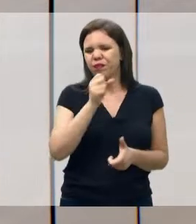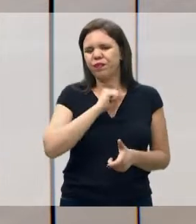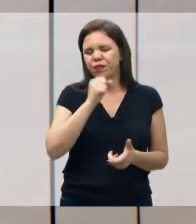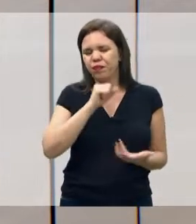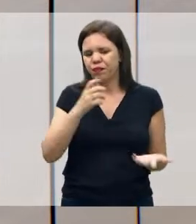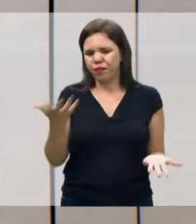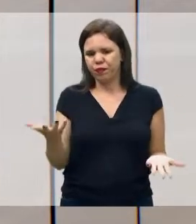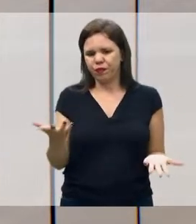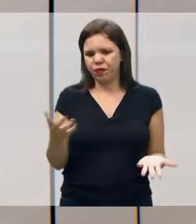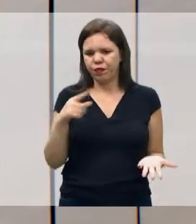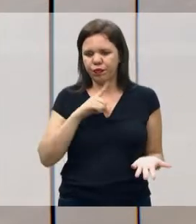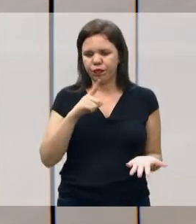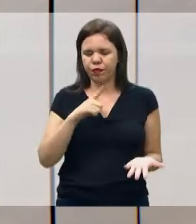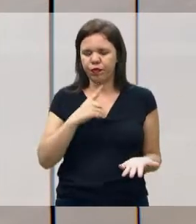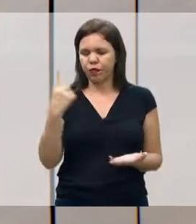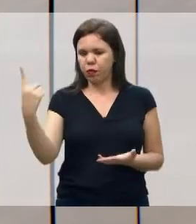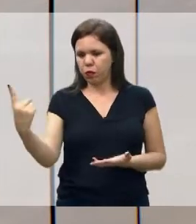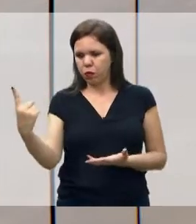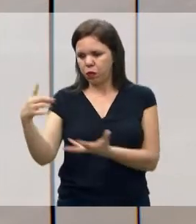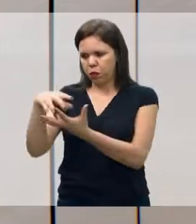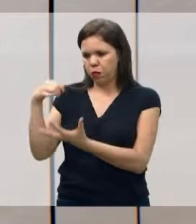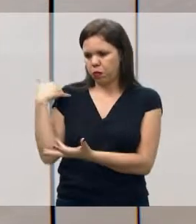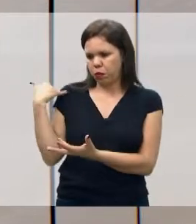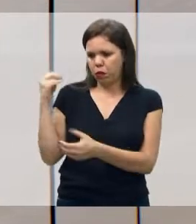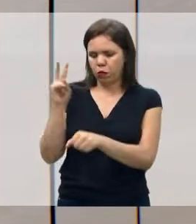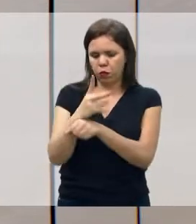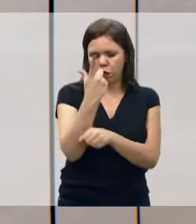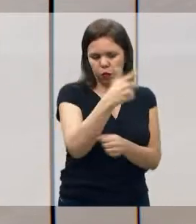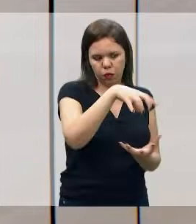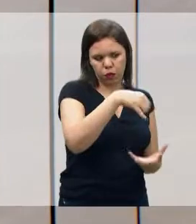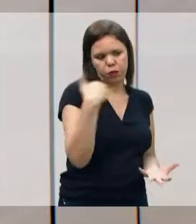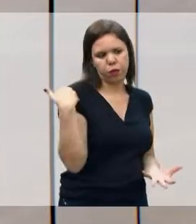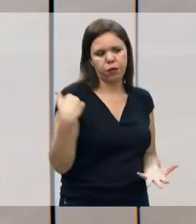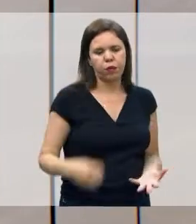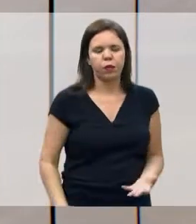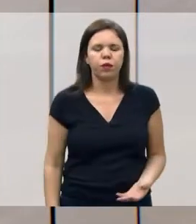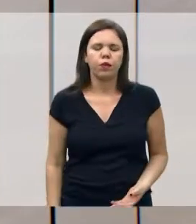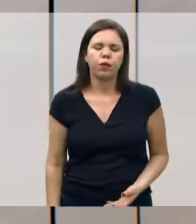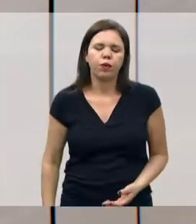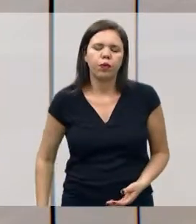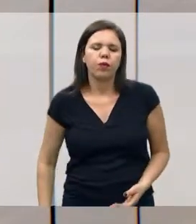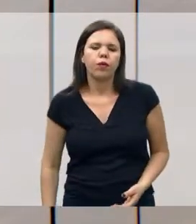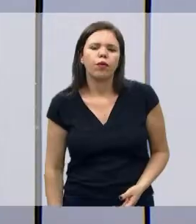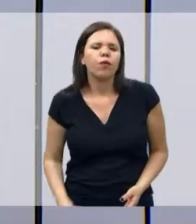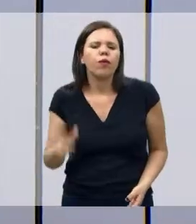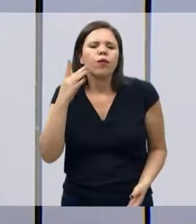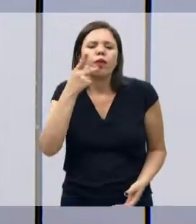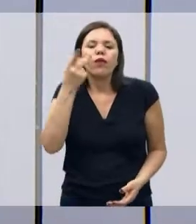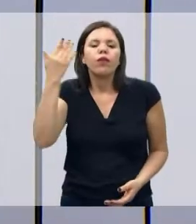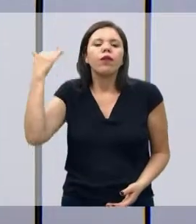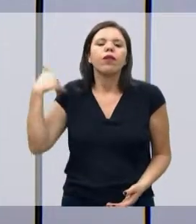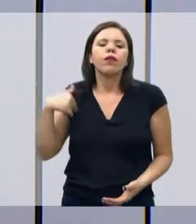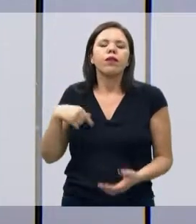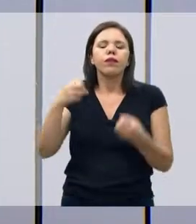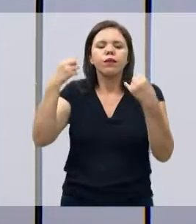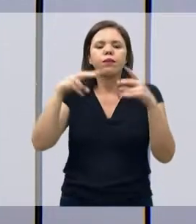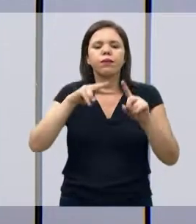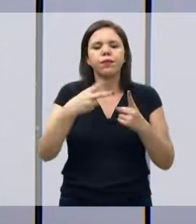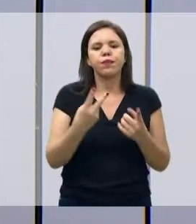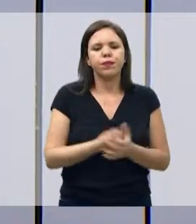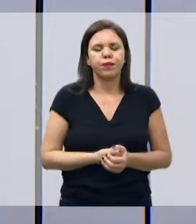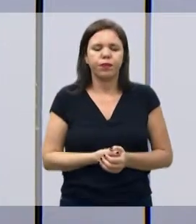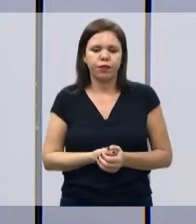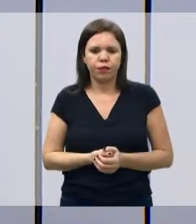gente chega a ter um idoso cuidando de outros idosos, né? E o senhor falou lá no comecinho dessa